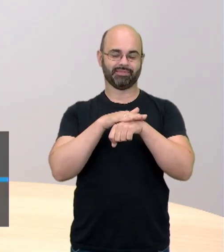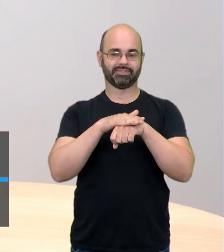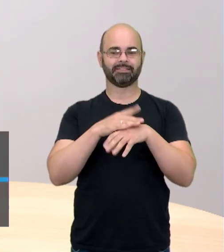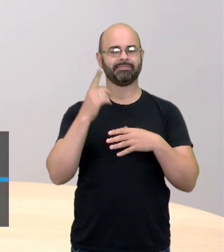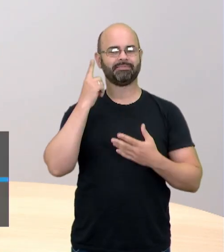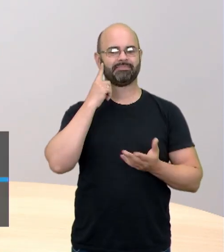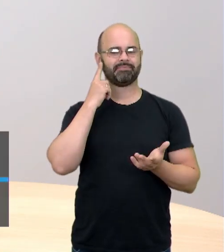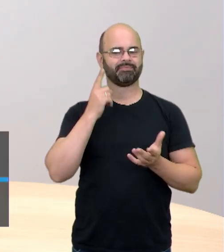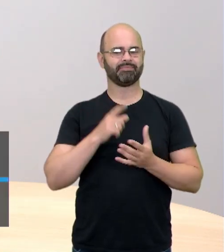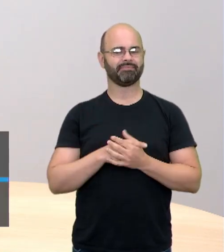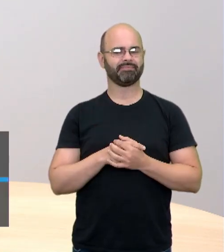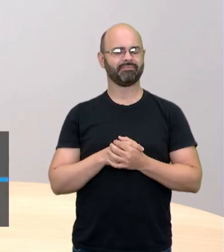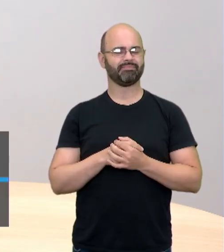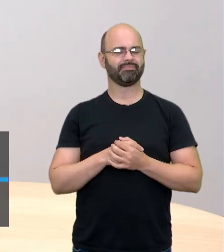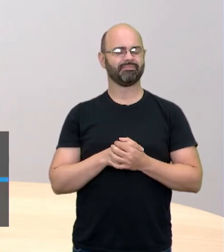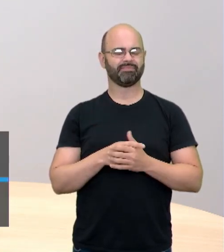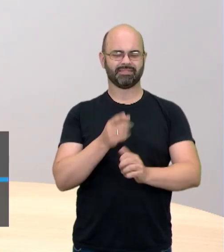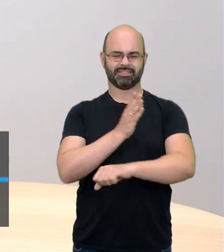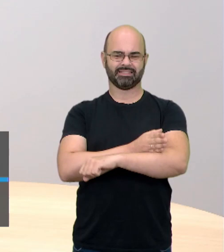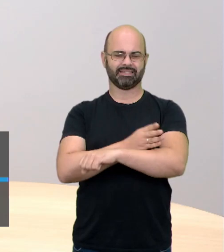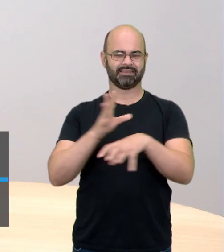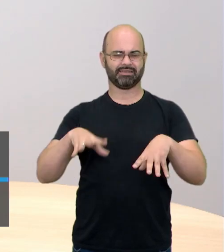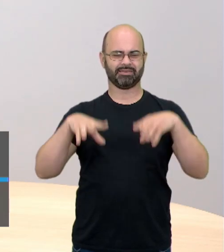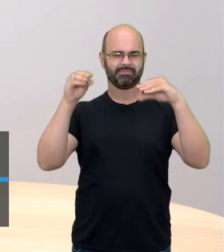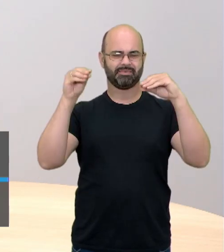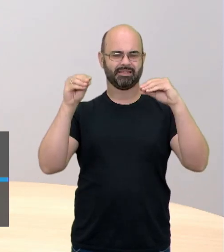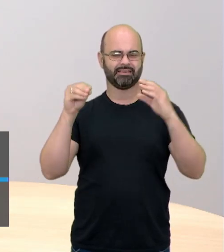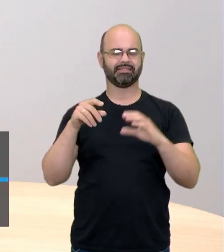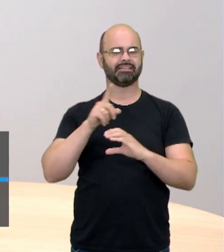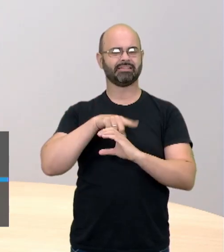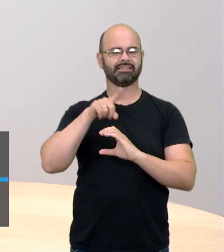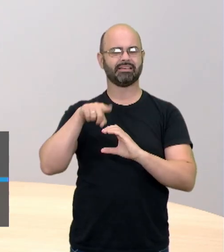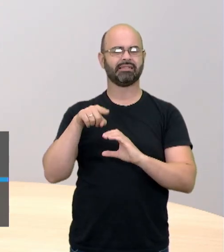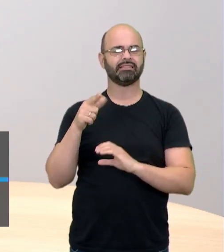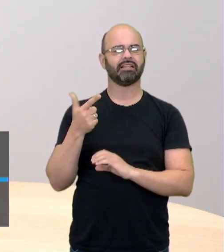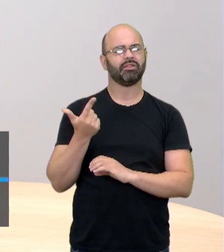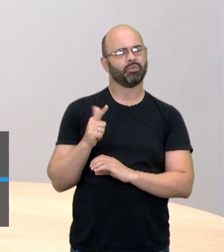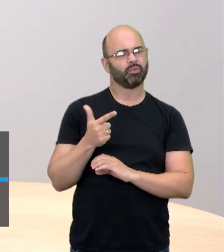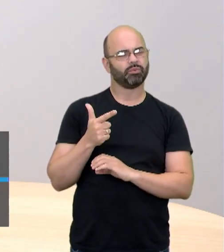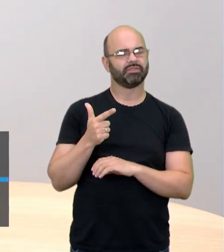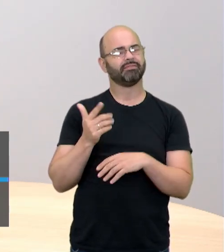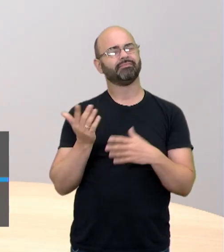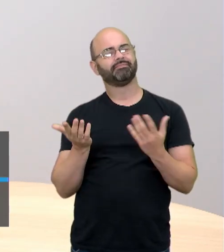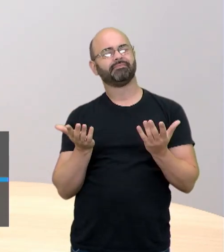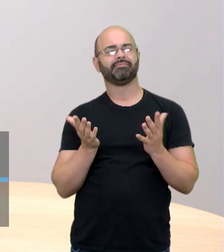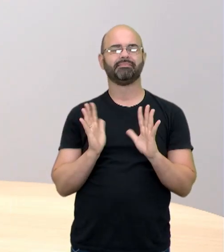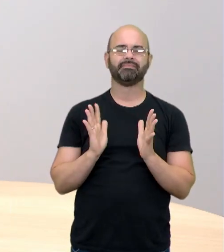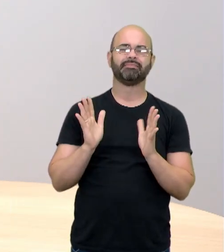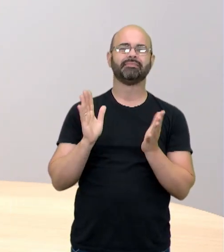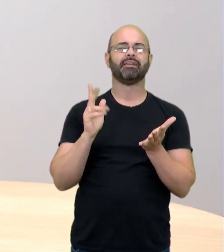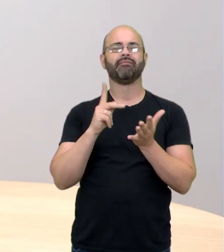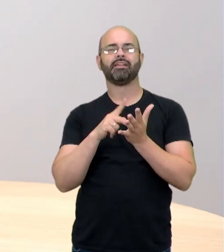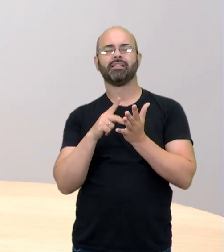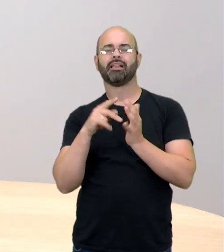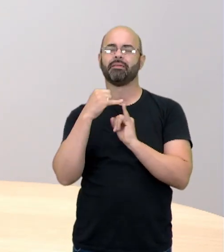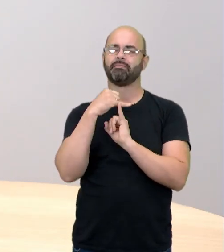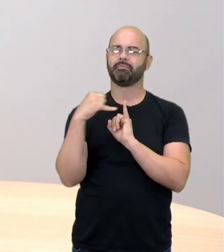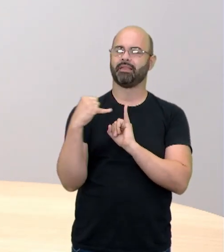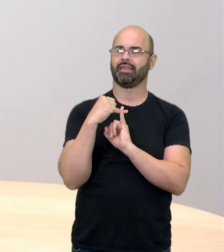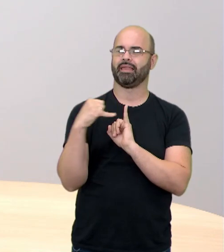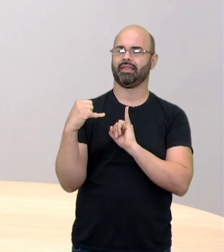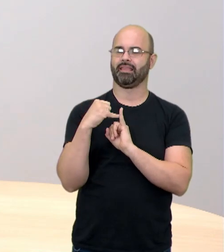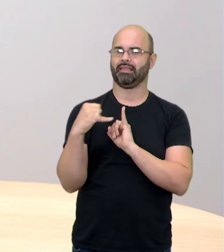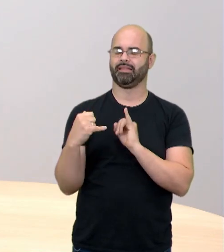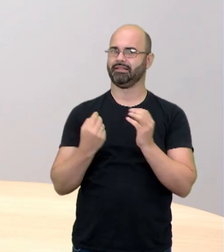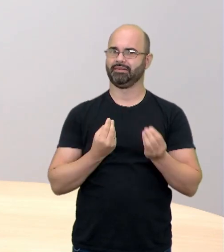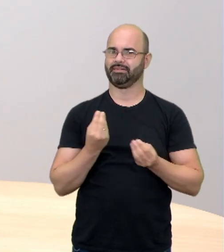não havia ciência é, no máximo, uma meia-verdade. Né? E a gente vai tentar entender isso ao longo do